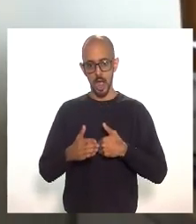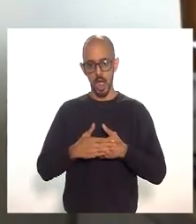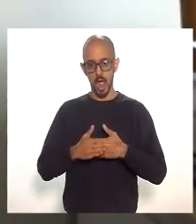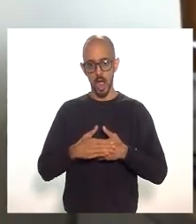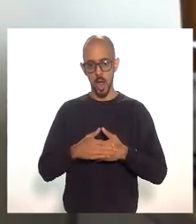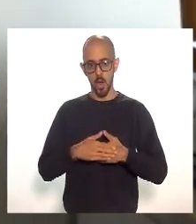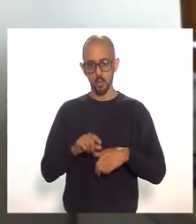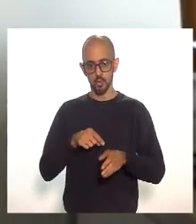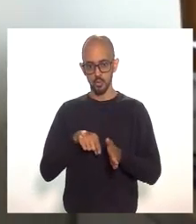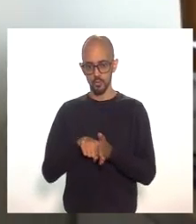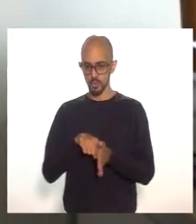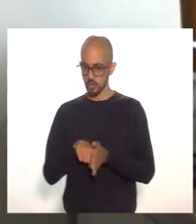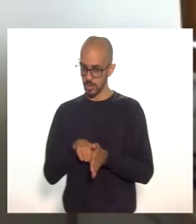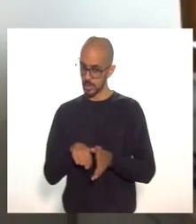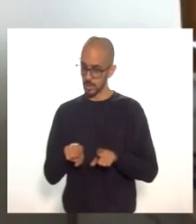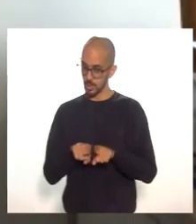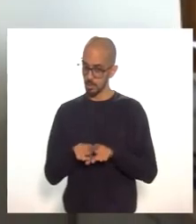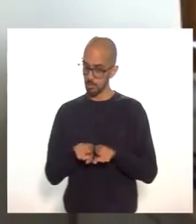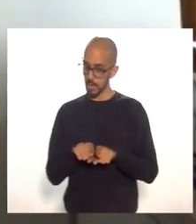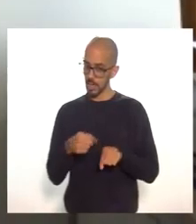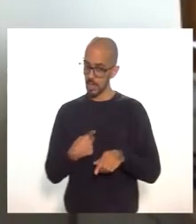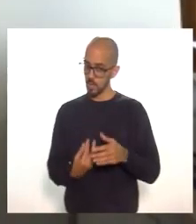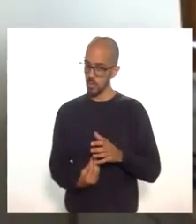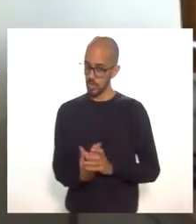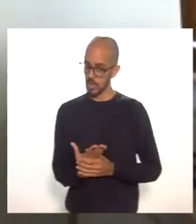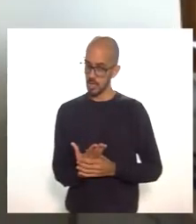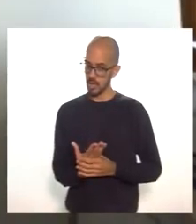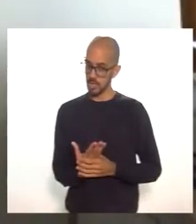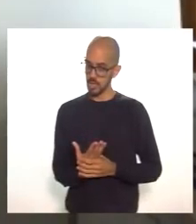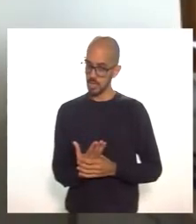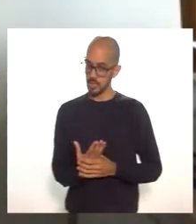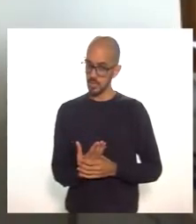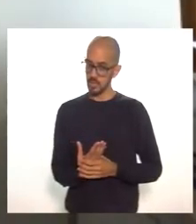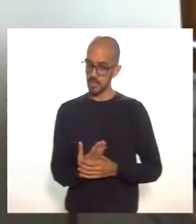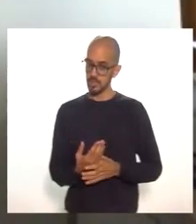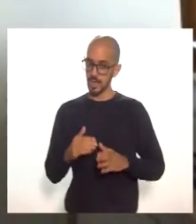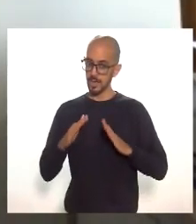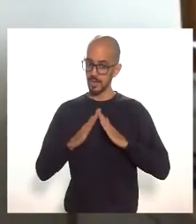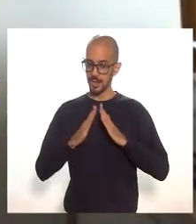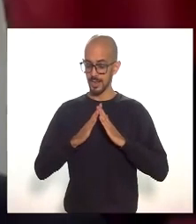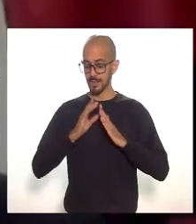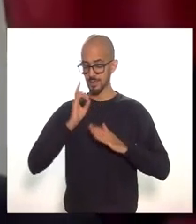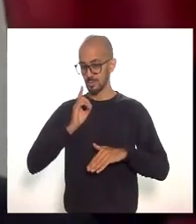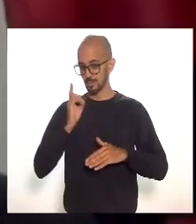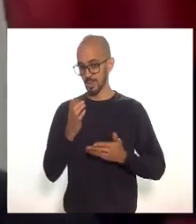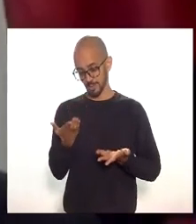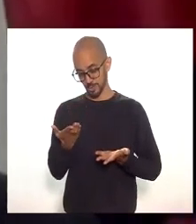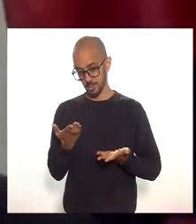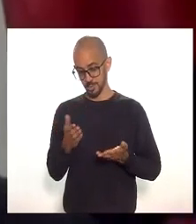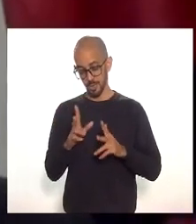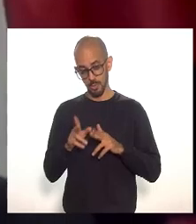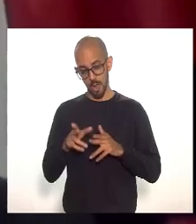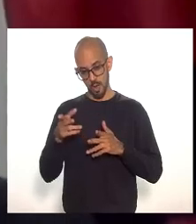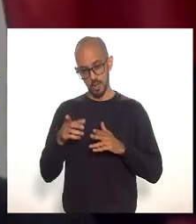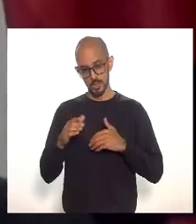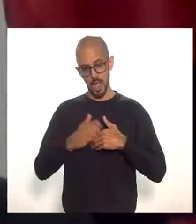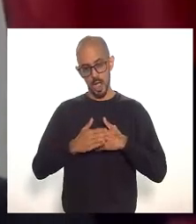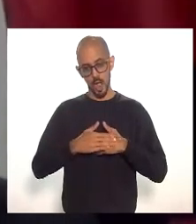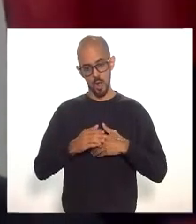no Parlamento Fluminense. Como é essa da autodeclaração? O que nós